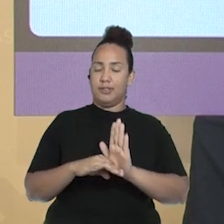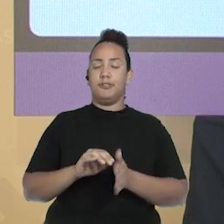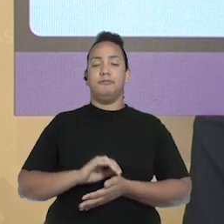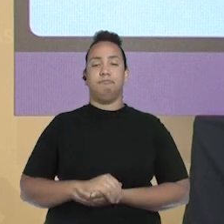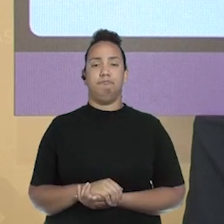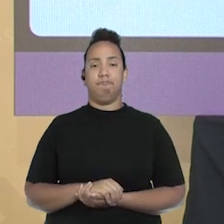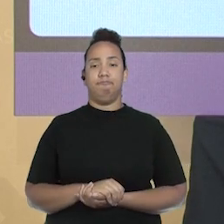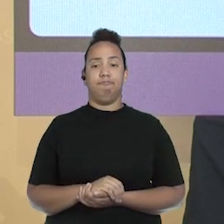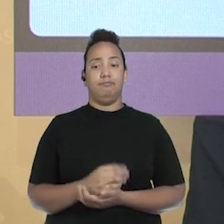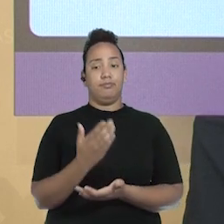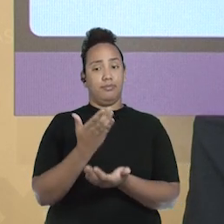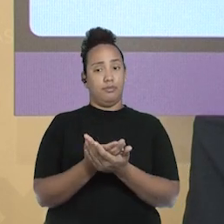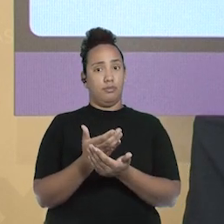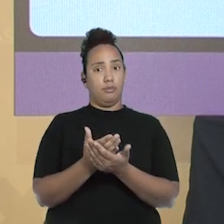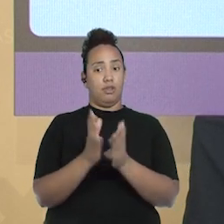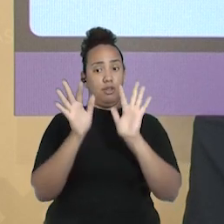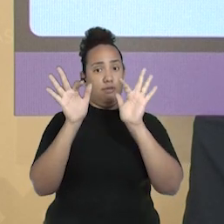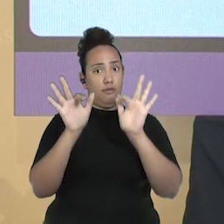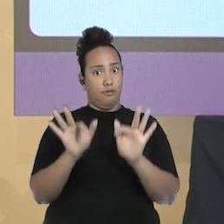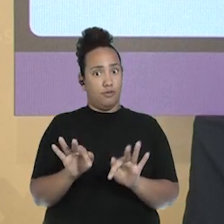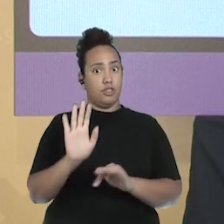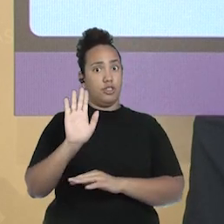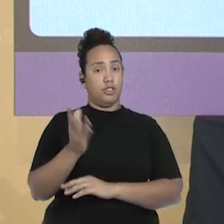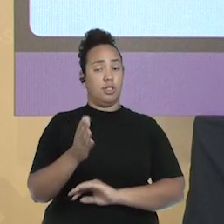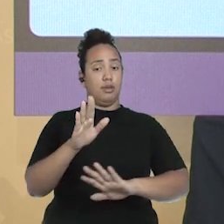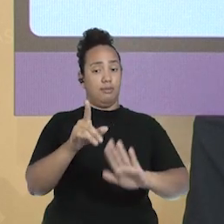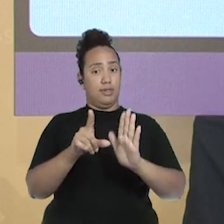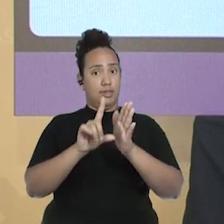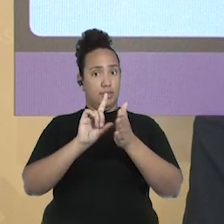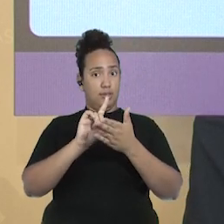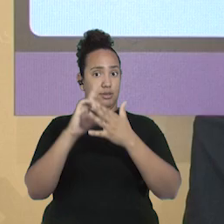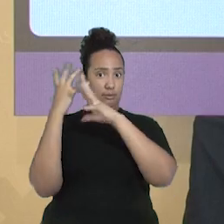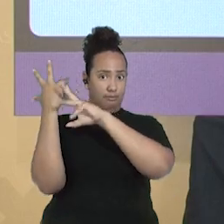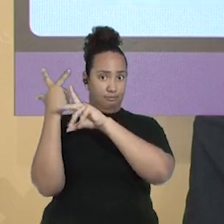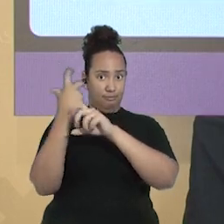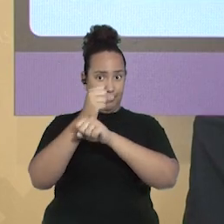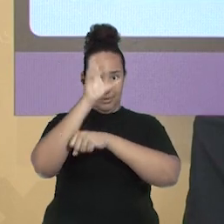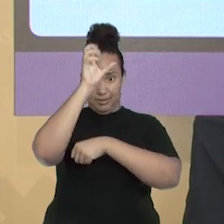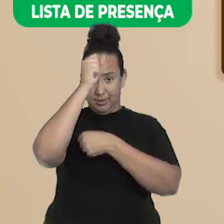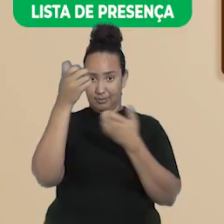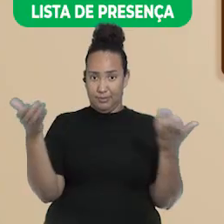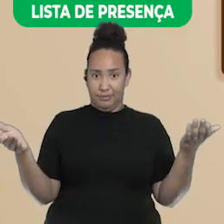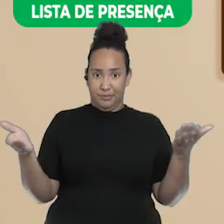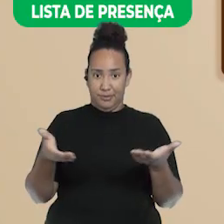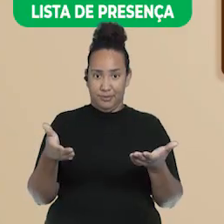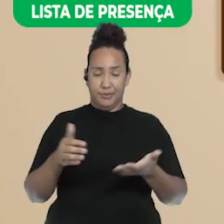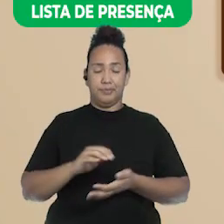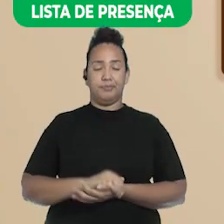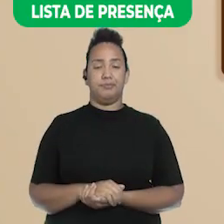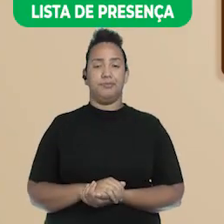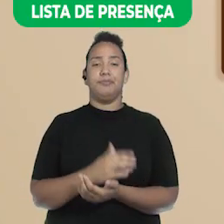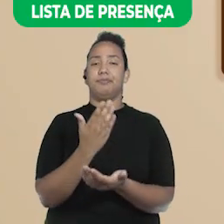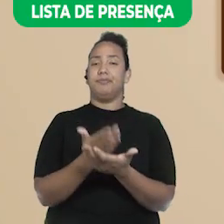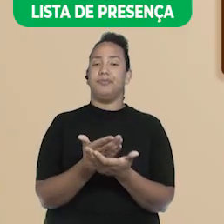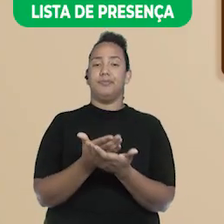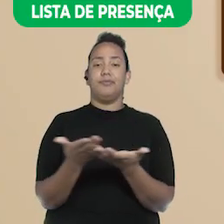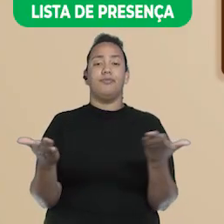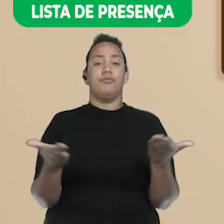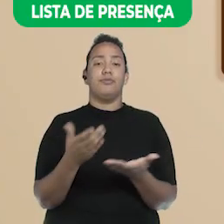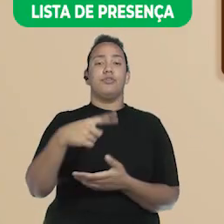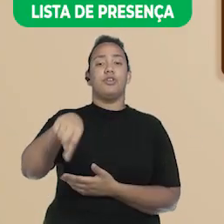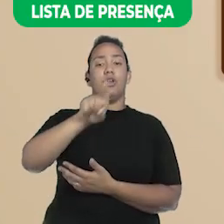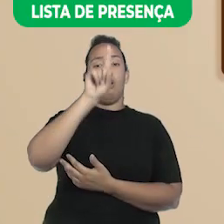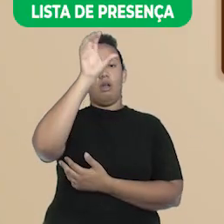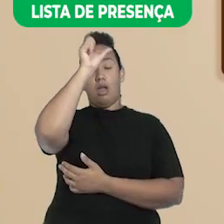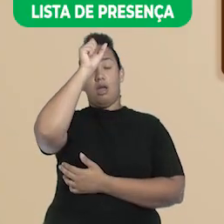já estamos quase encerrando, mas antes de ir, vamos repassar o que aprendemos hoje? Na aula de hoje, aprendemos